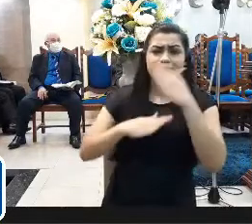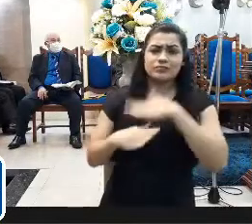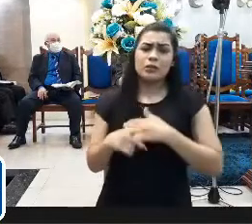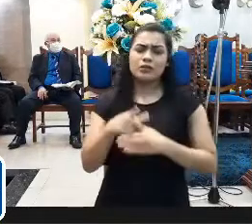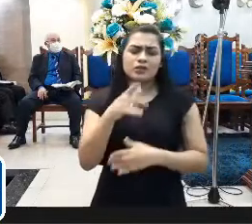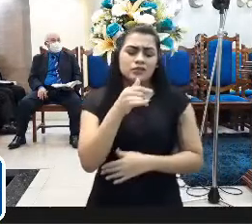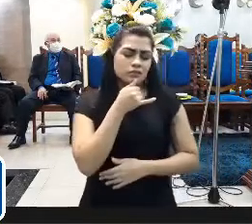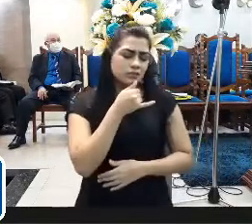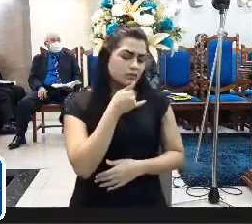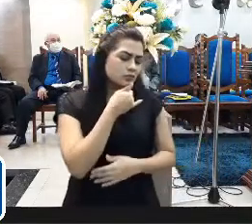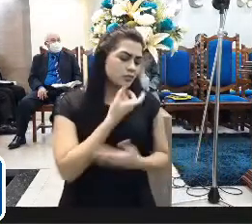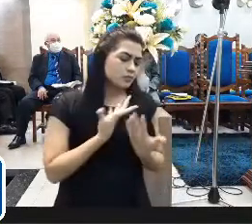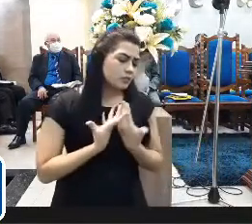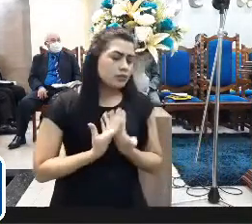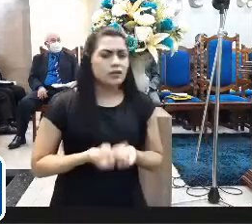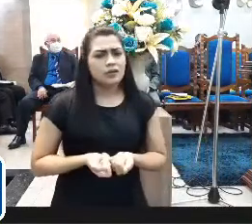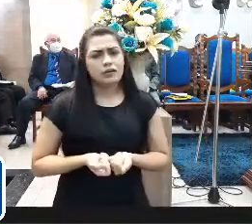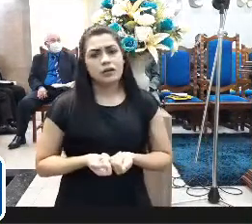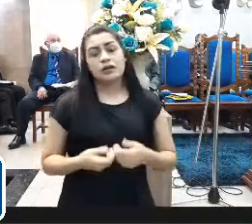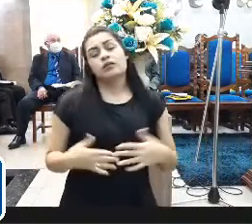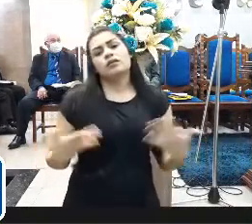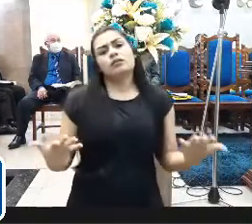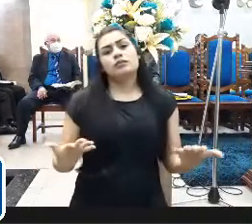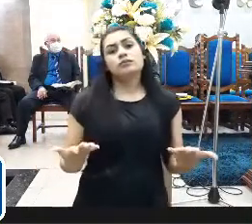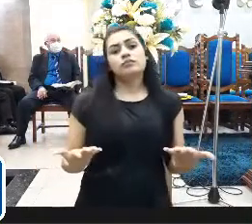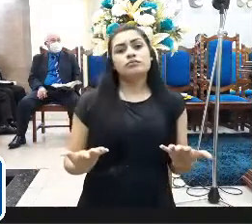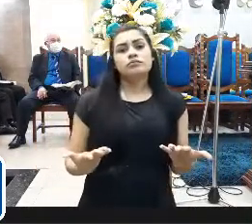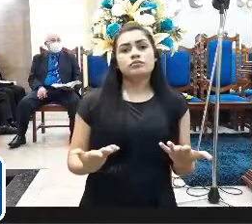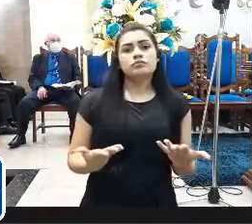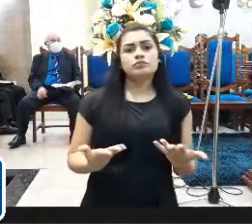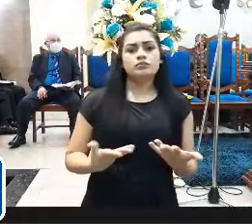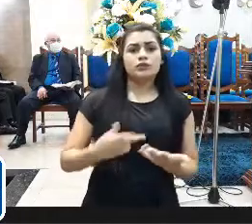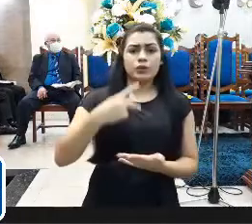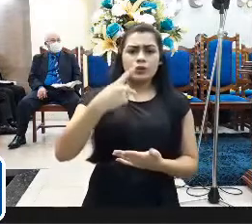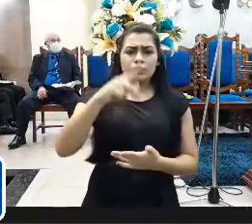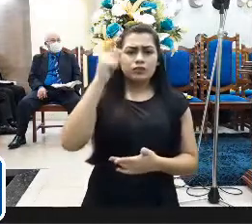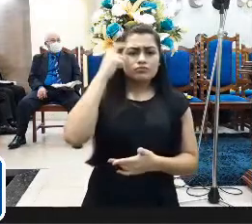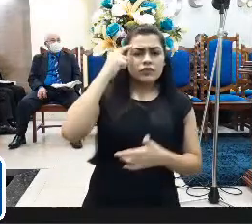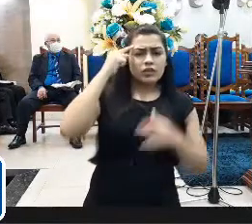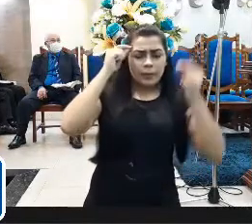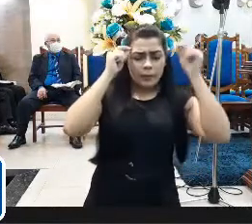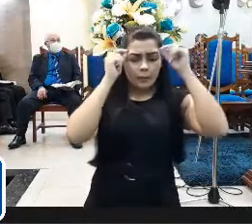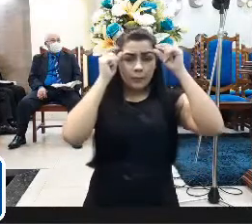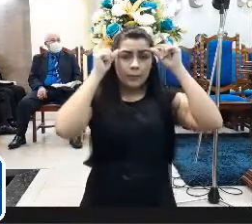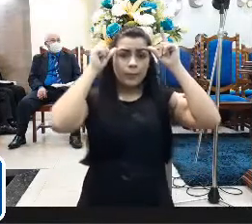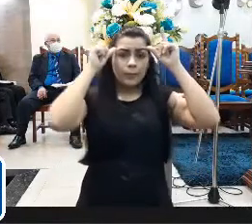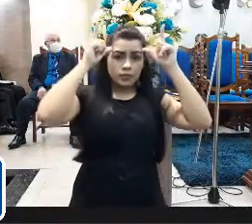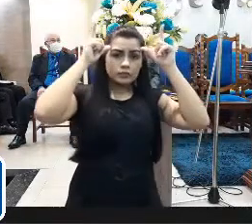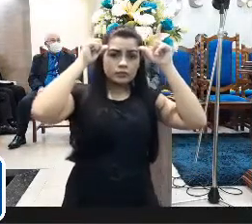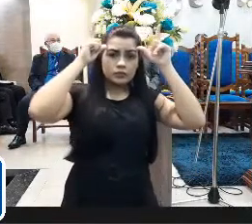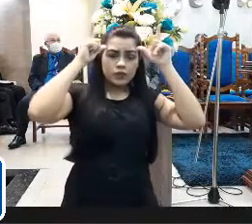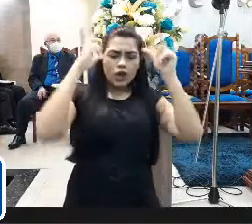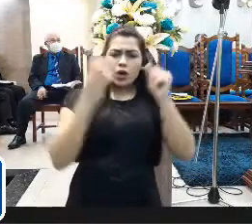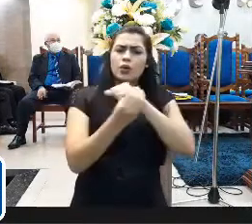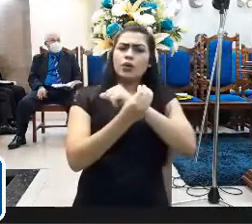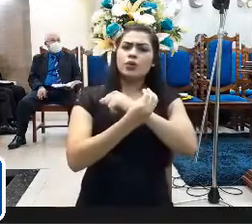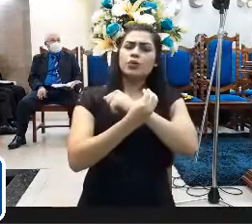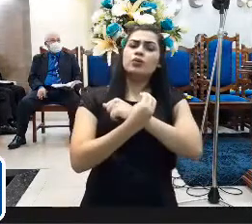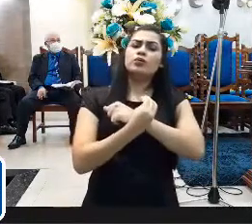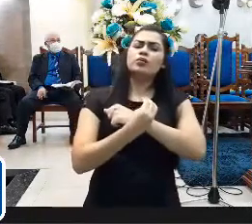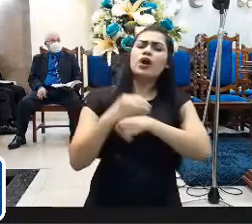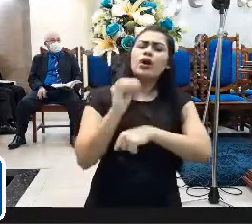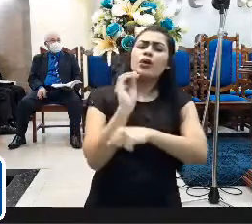desanimar. Glória a Deus. Então cinja os lombos do seu entendimento. Em outras palavras, cuide da sua